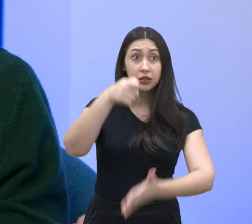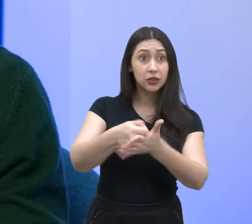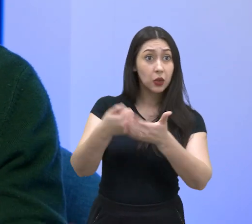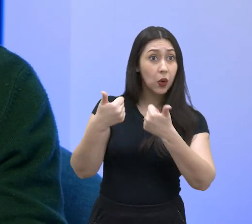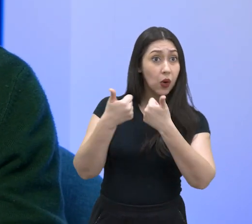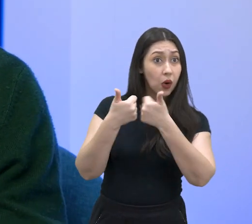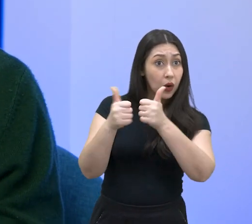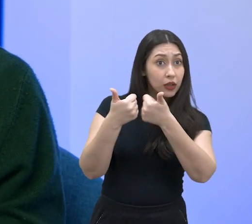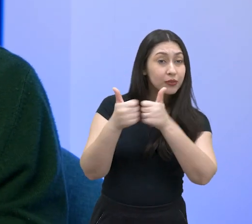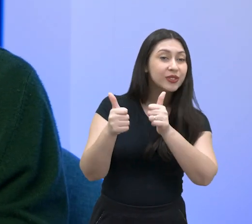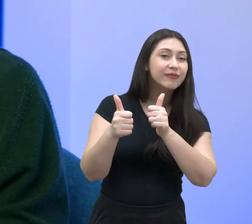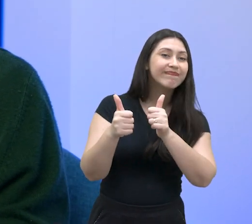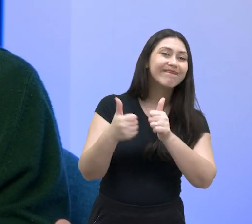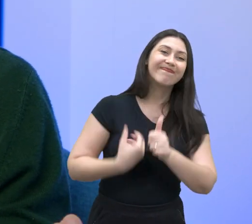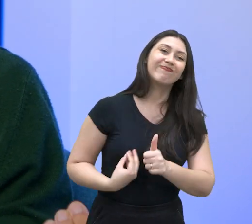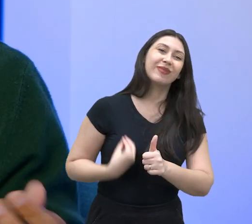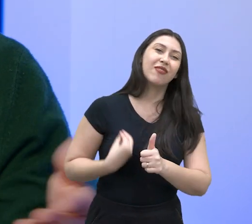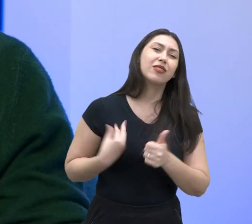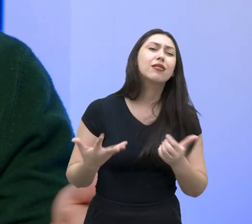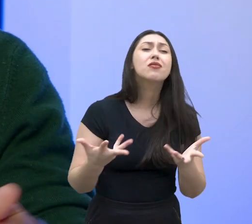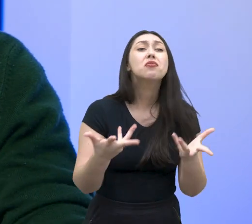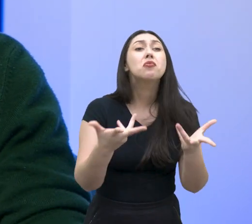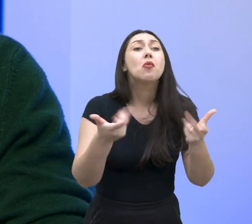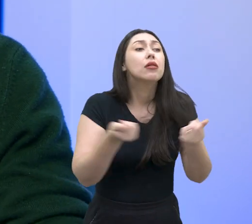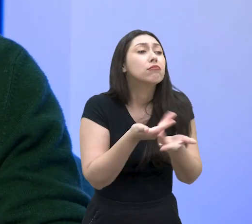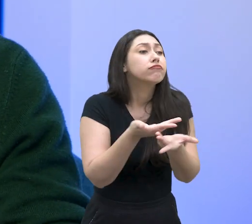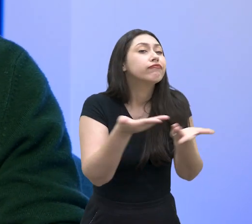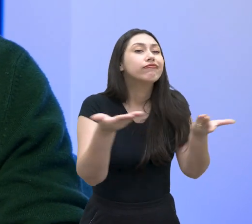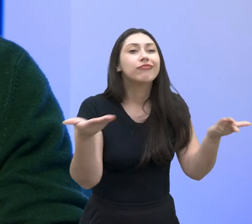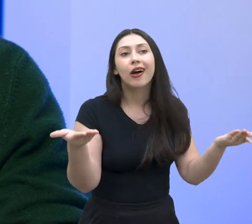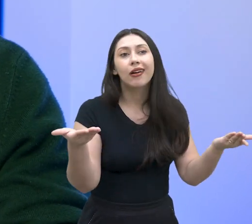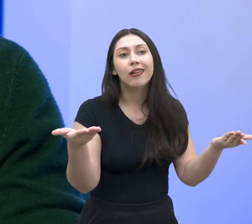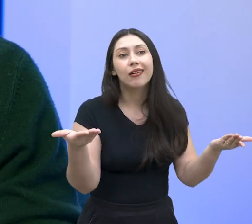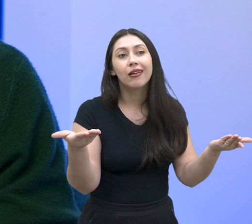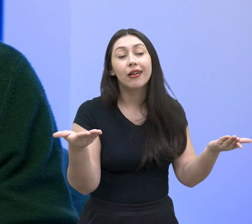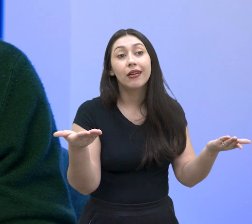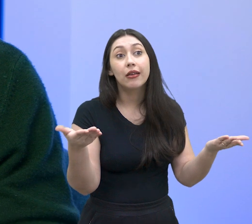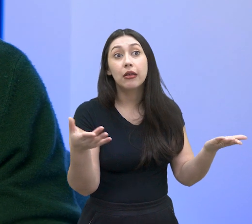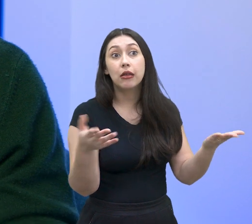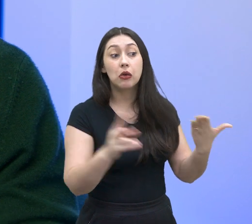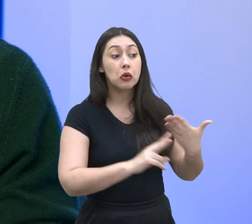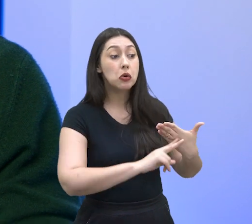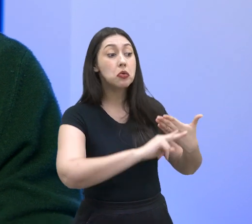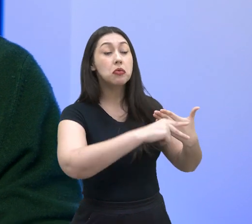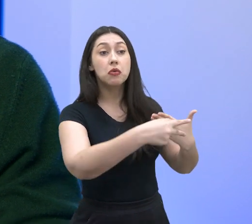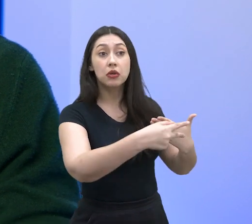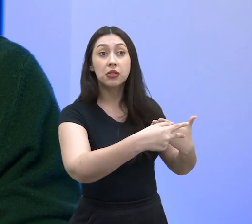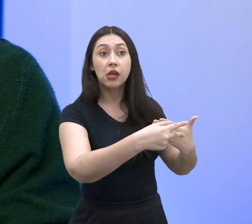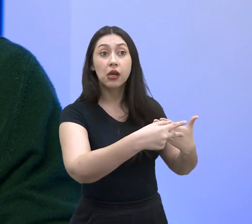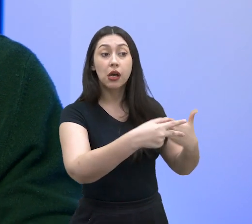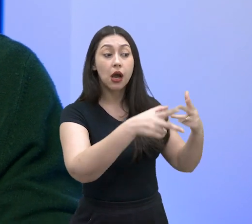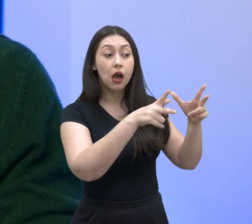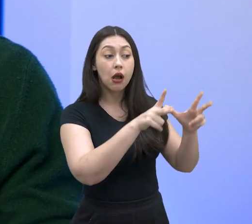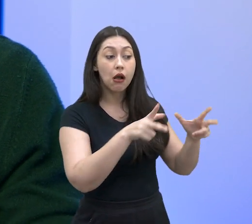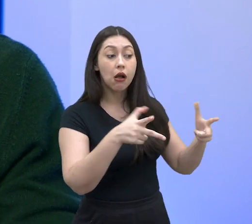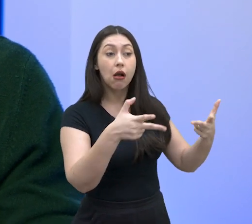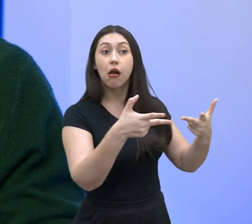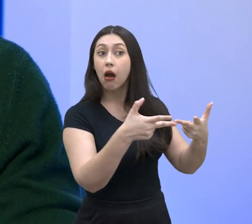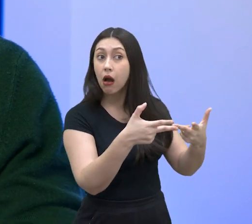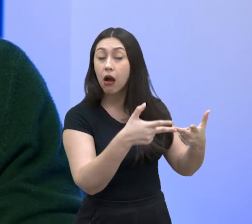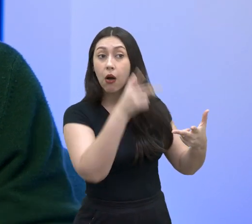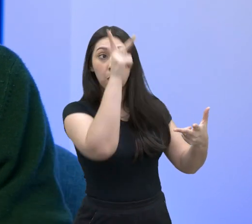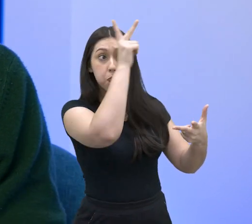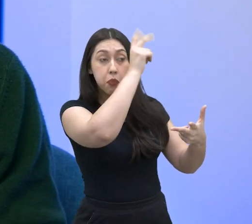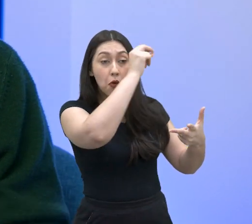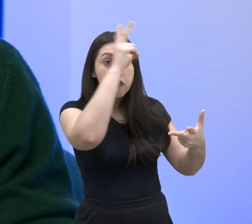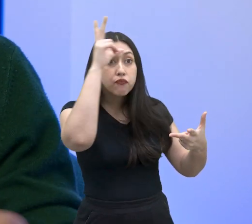ela melhore o seu sistema de transporte público. Então não tem como. Nós somos políticos em todas as decisões